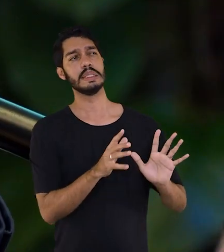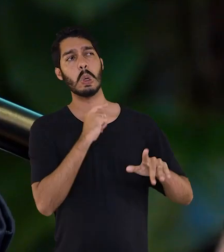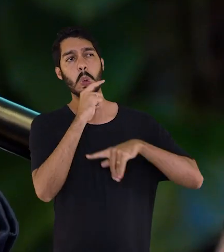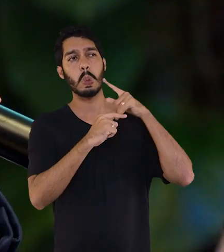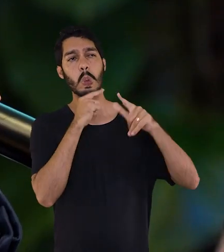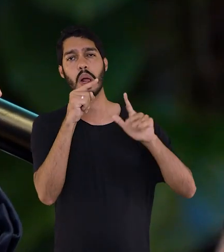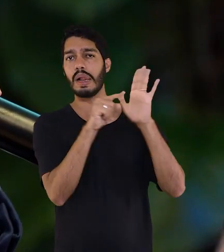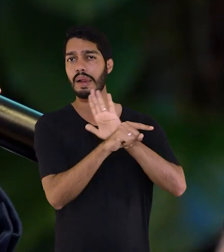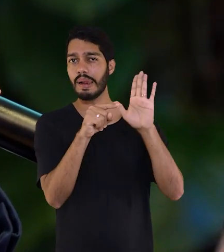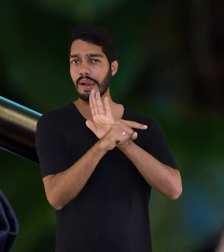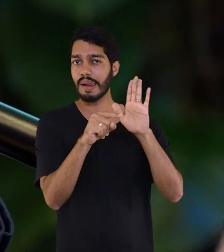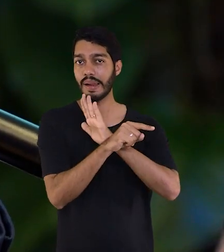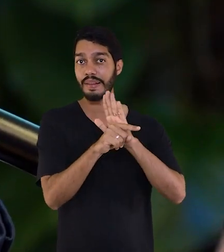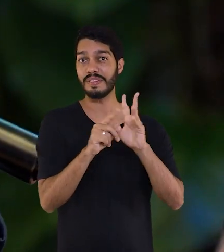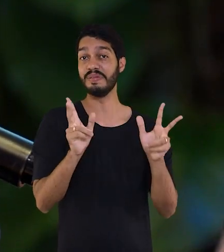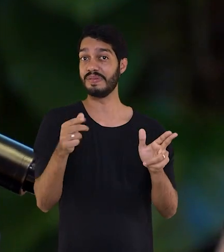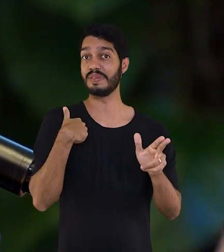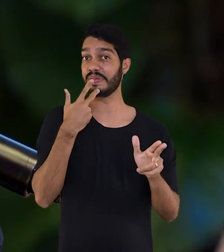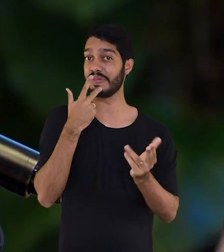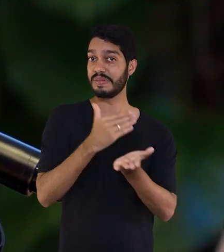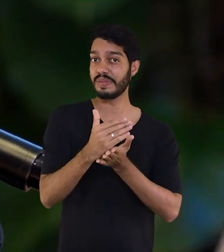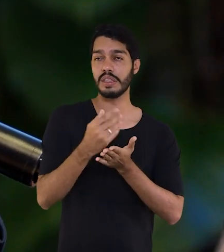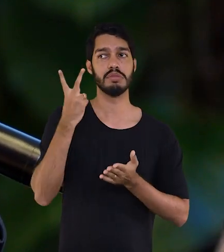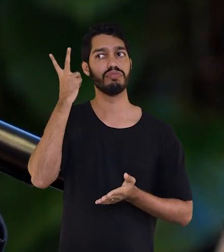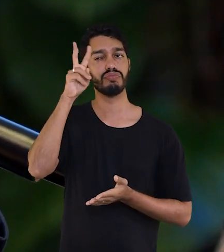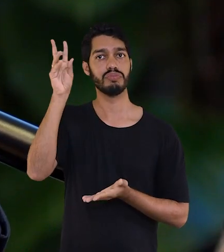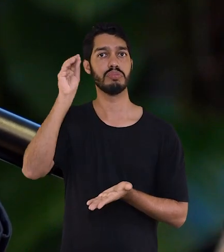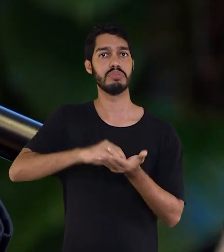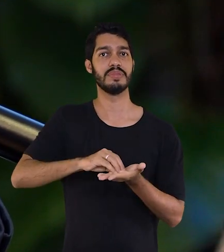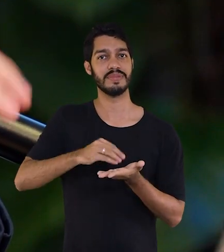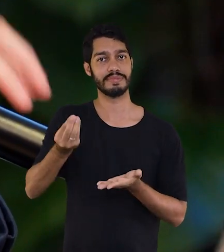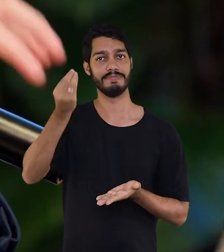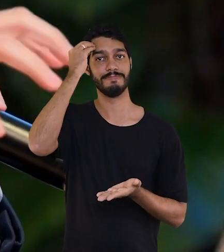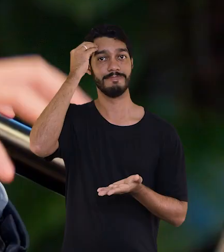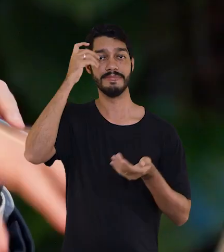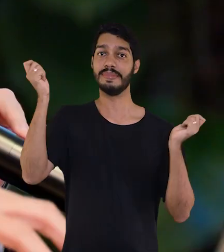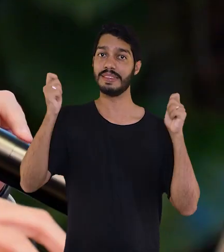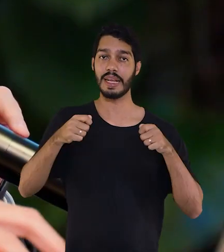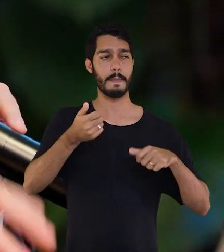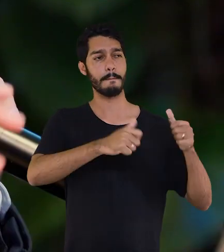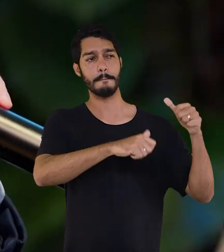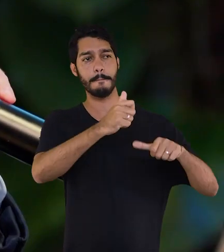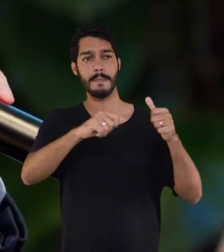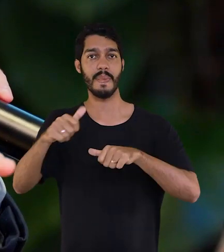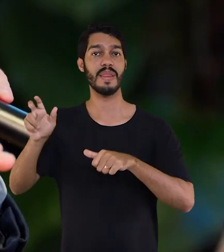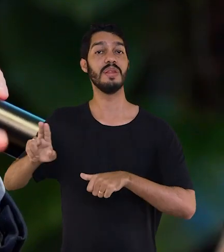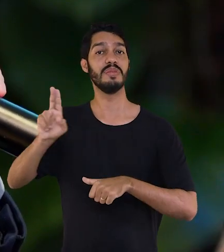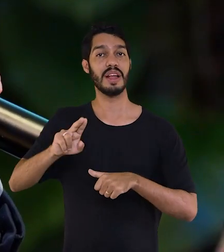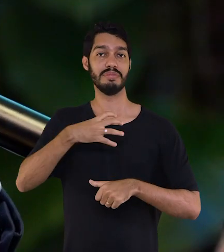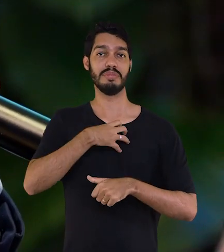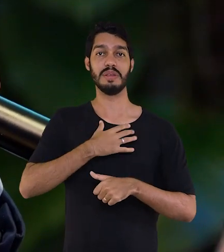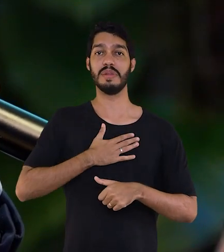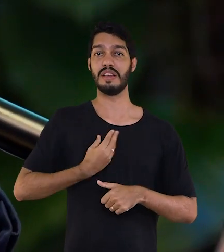motivo, mas despertou neles o pensamento crítico, assim como eu falei no começo, para que esse evento histórico proporcionou